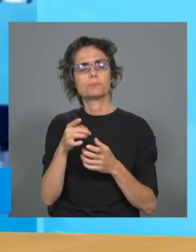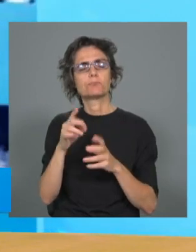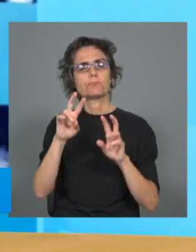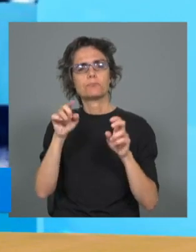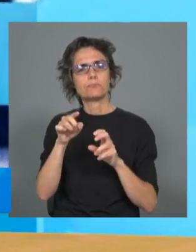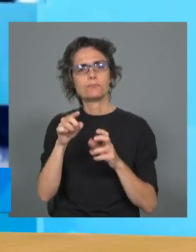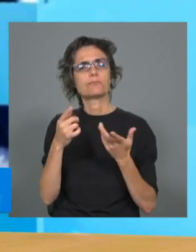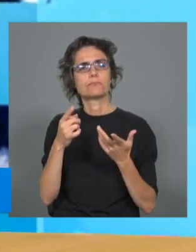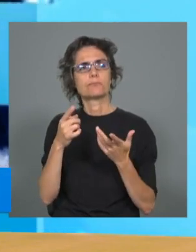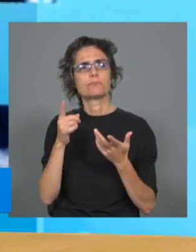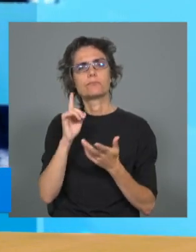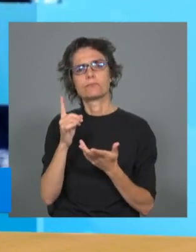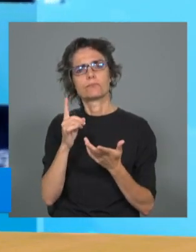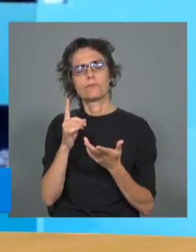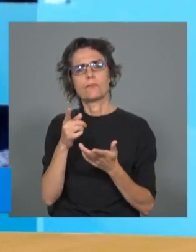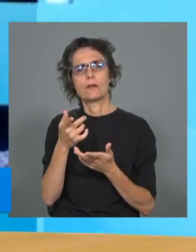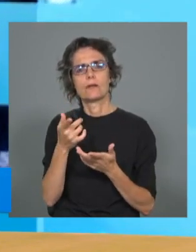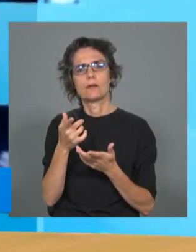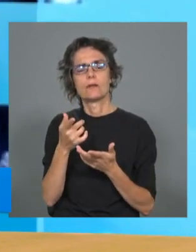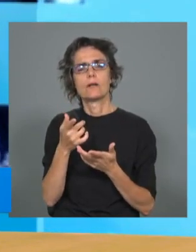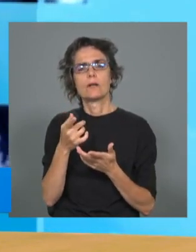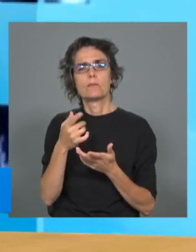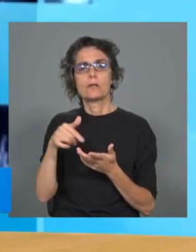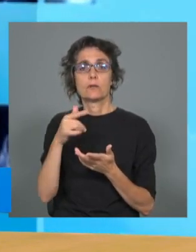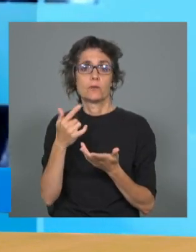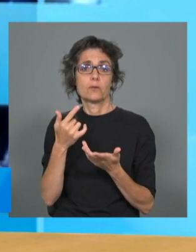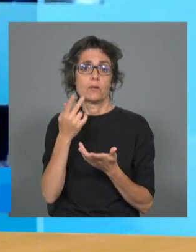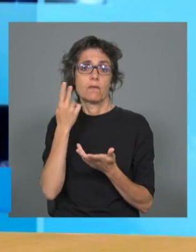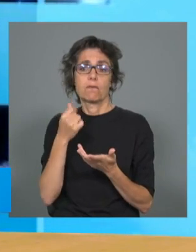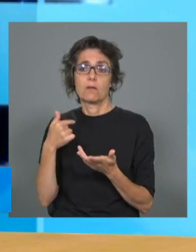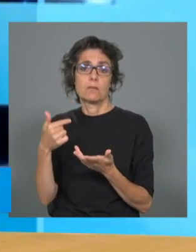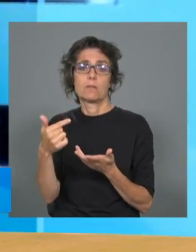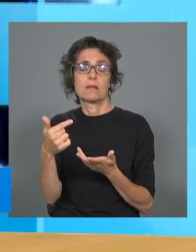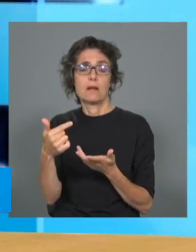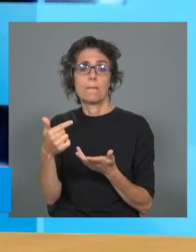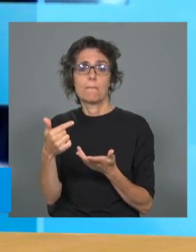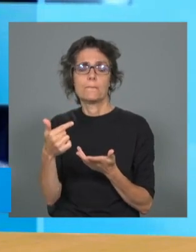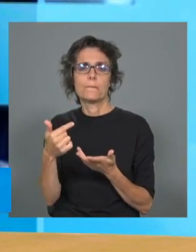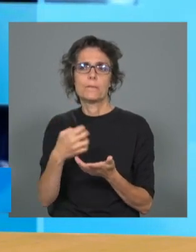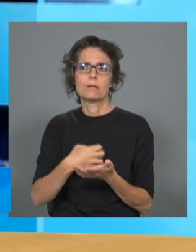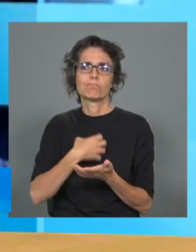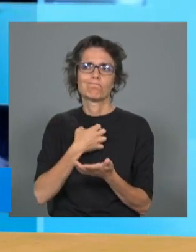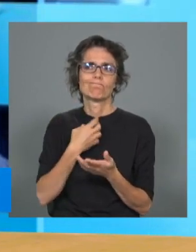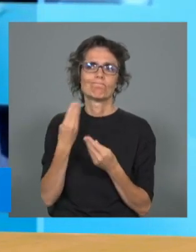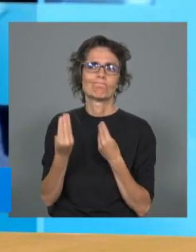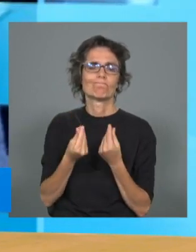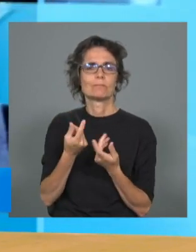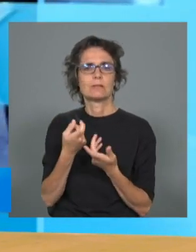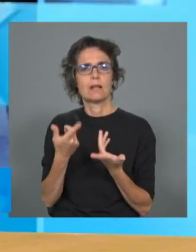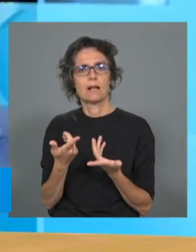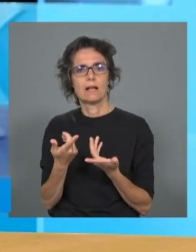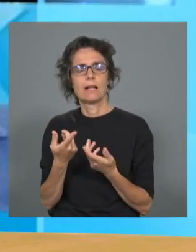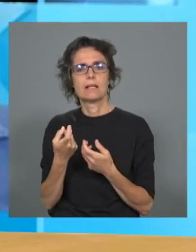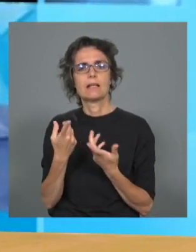demais. Ele entra-nos pela nossa vida adentro, não é? Mas de facto há sempre necessidade, e quando há